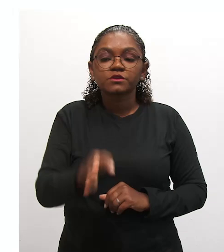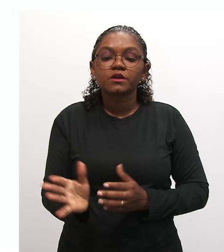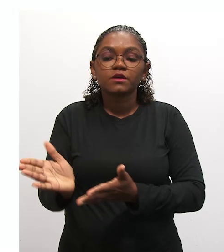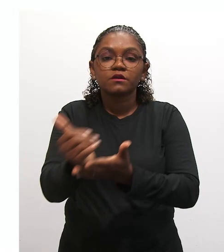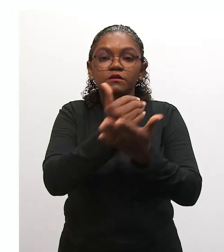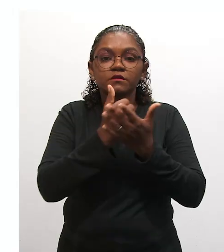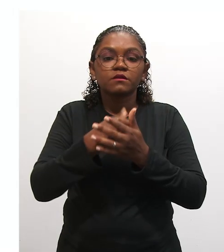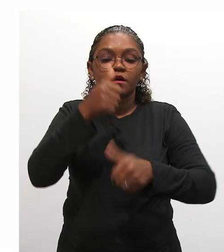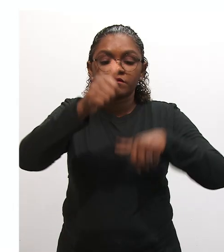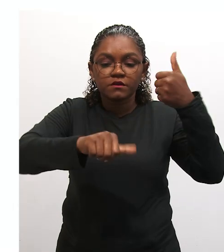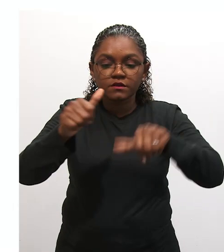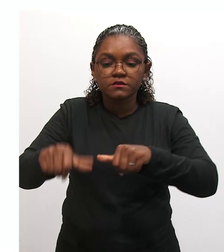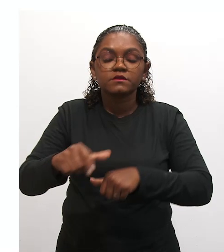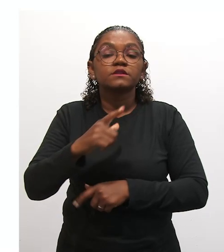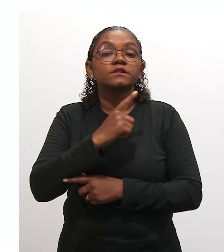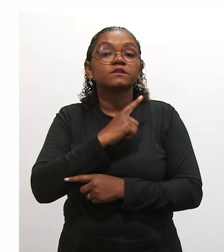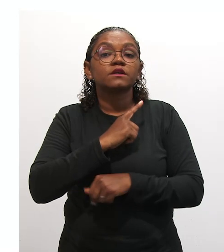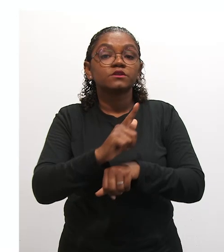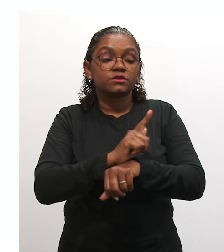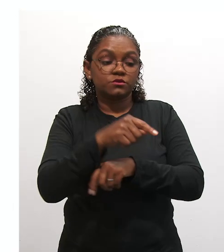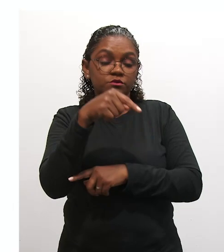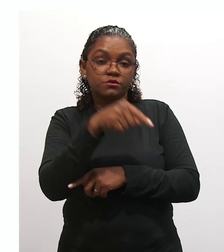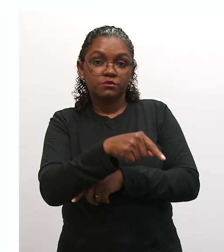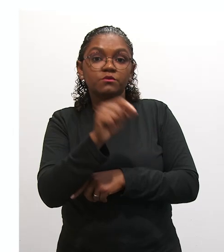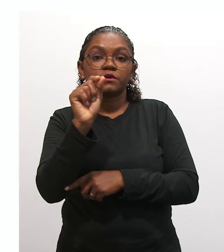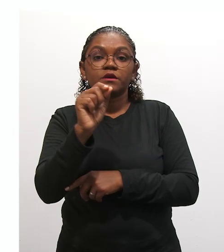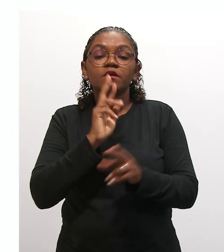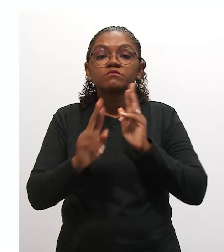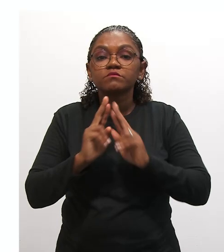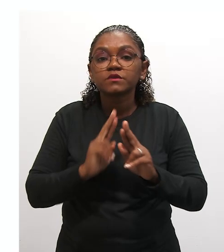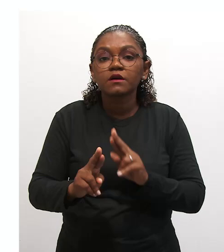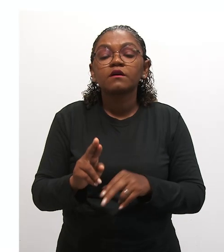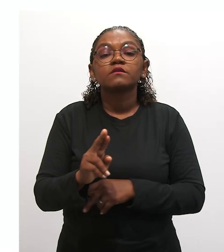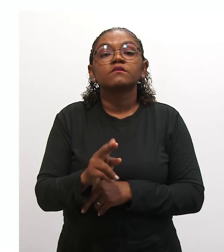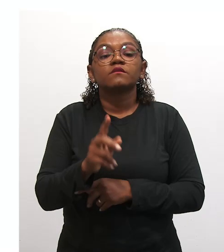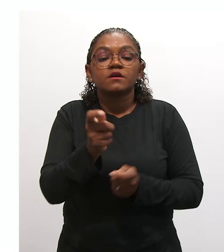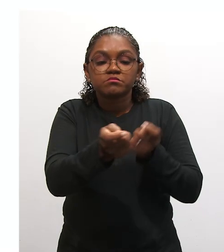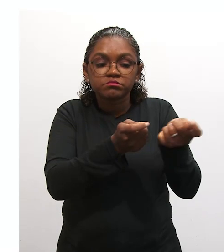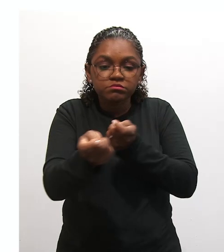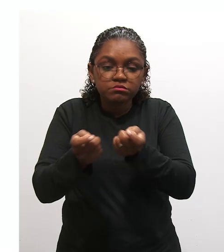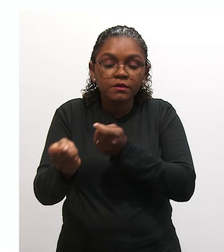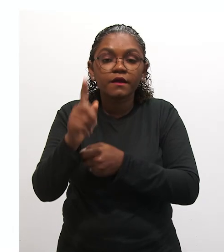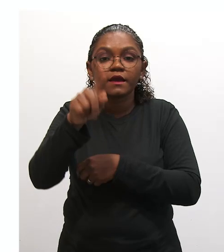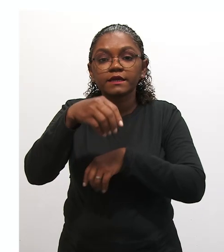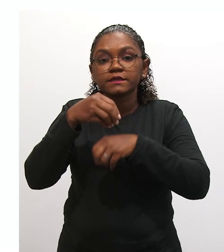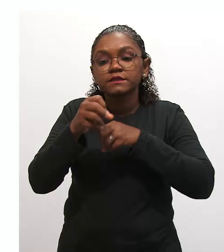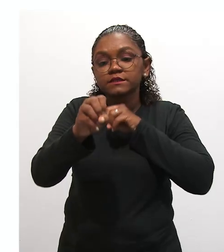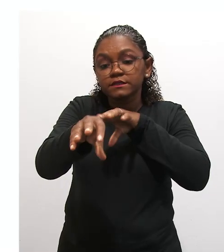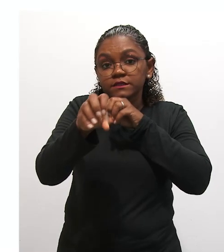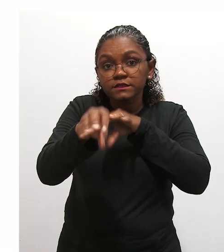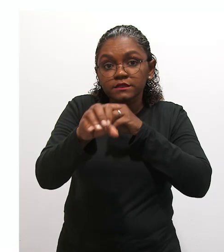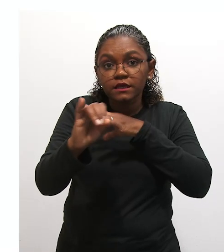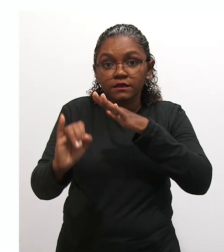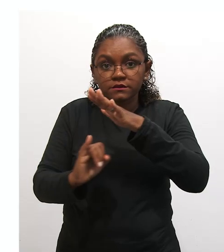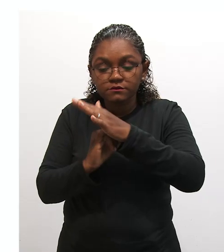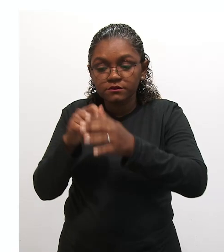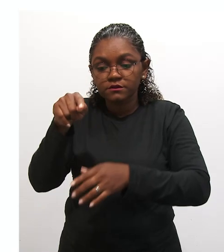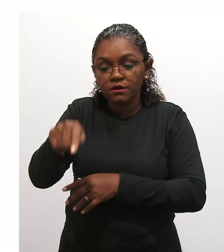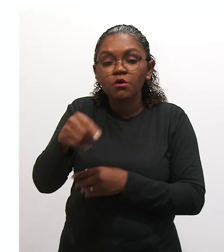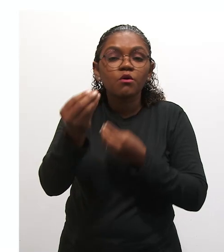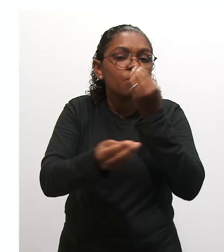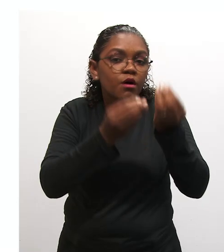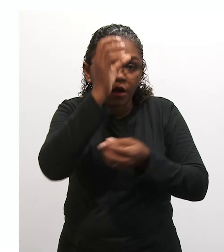os dados e avaliações, essas gestões de resultados, ela deve ensinar as instituições